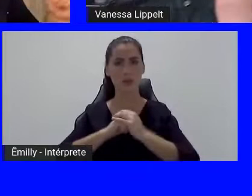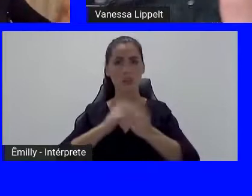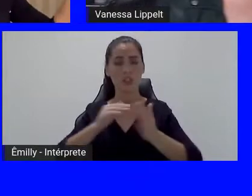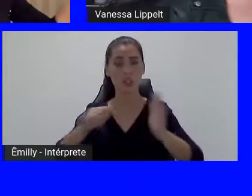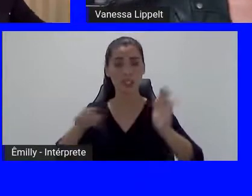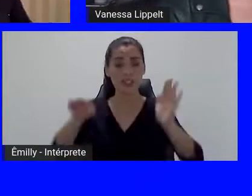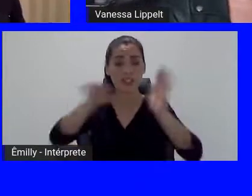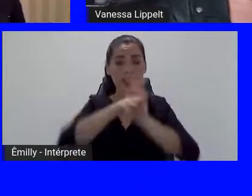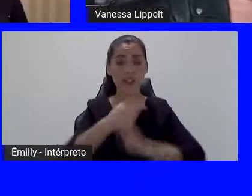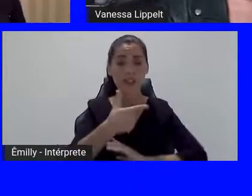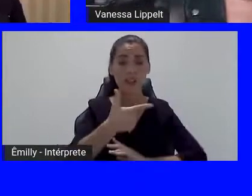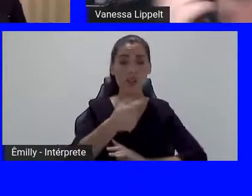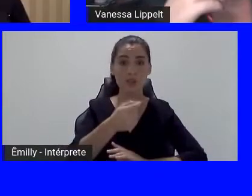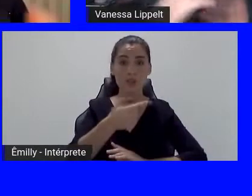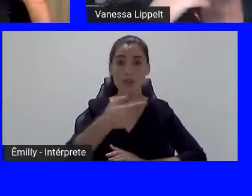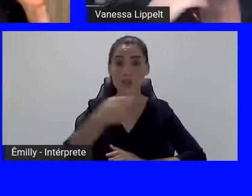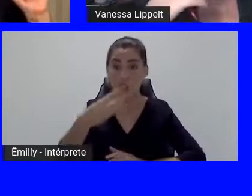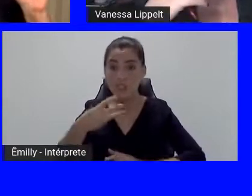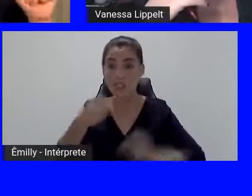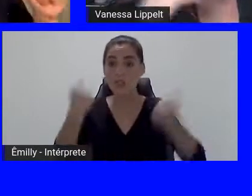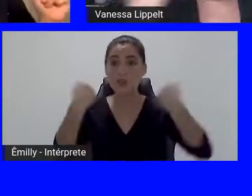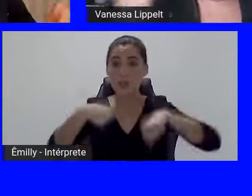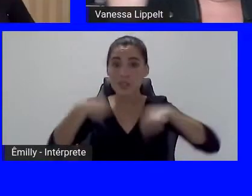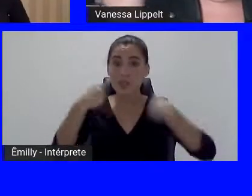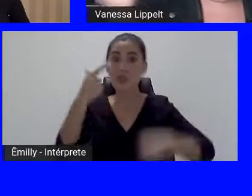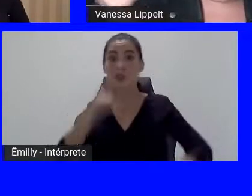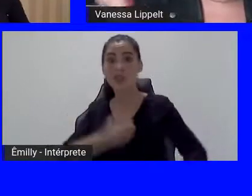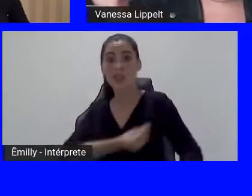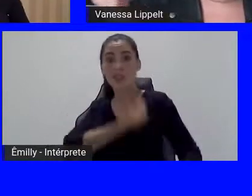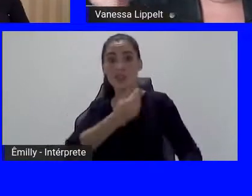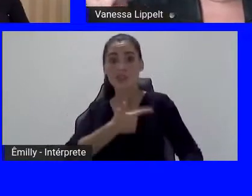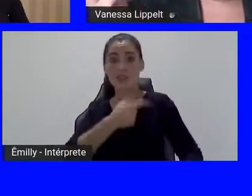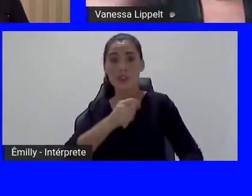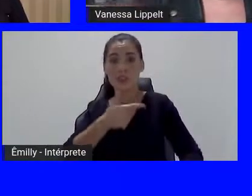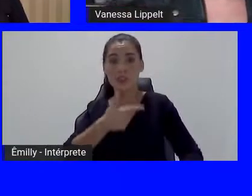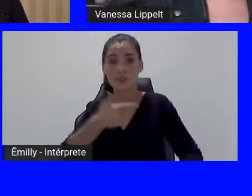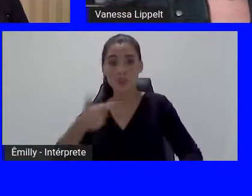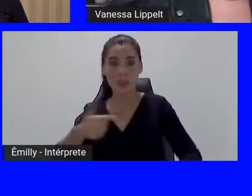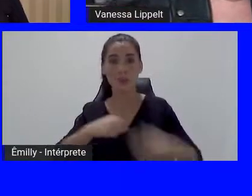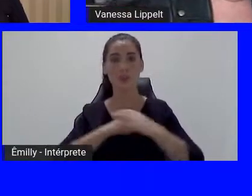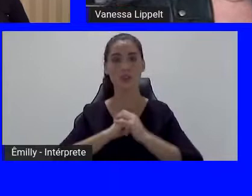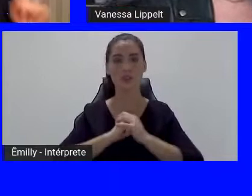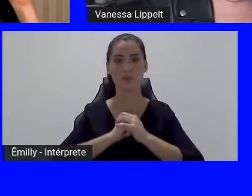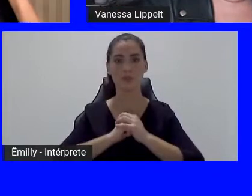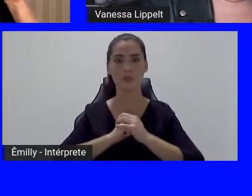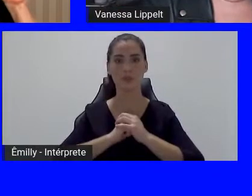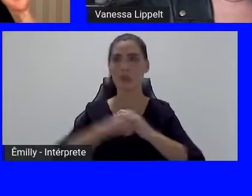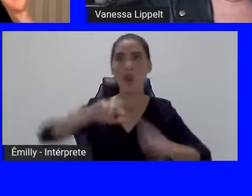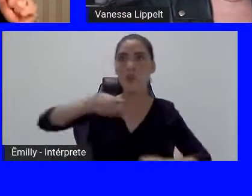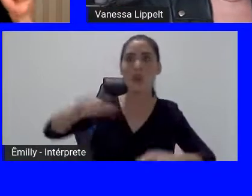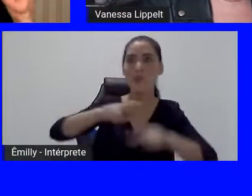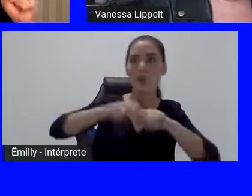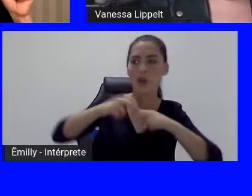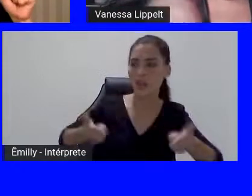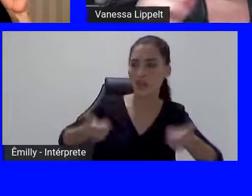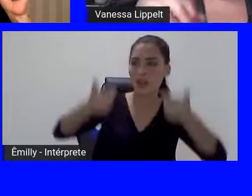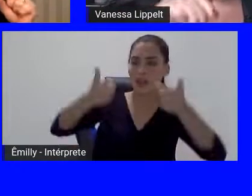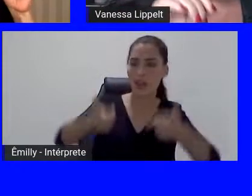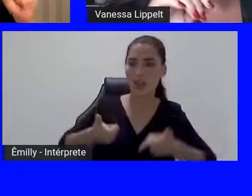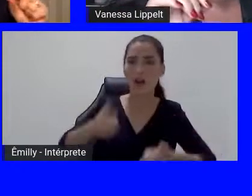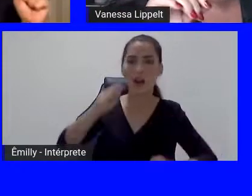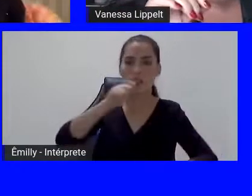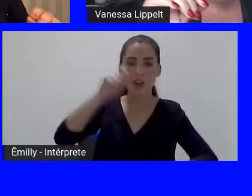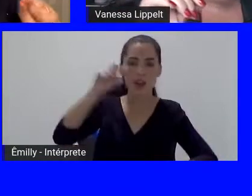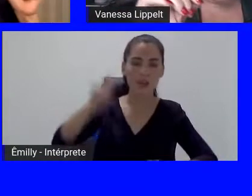gente tem que sobreviver a 2022. E a gente tem que sobreviver a 2022, não é porque é por causa da guerra na Ucrânia, não. A gente tem que